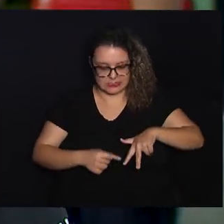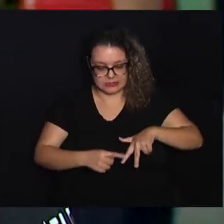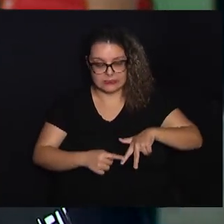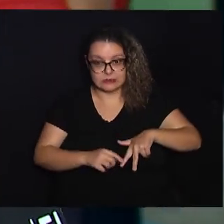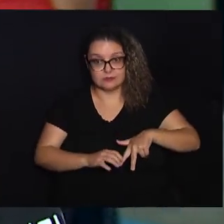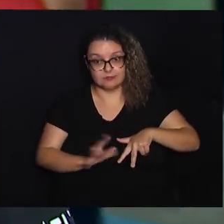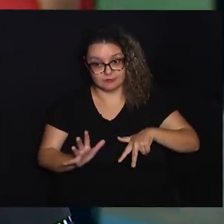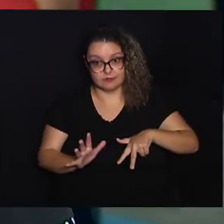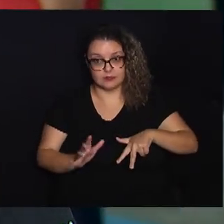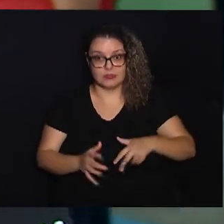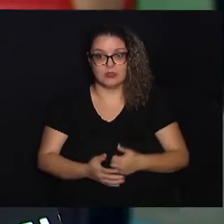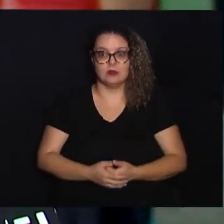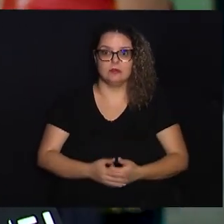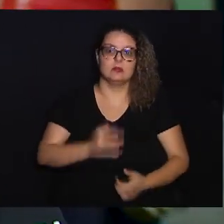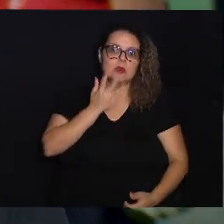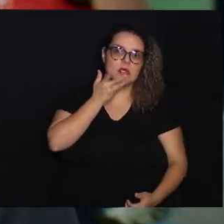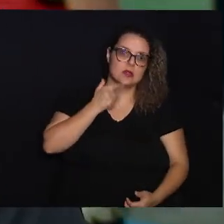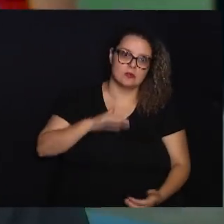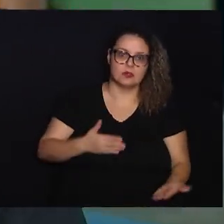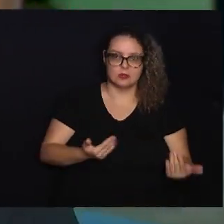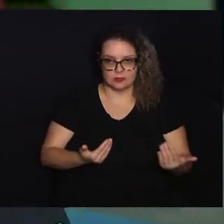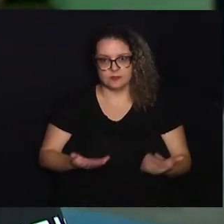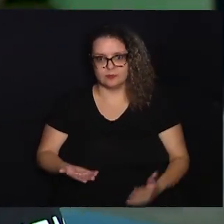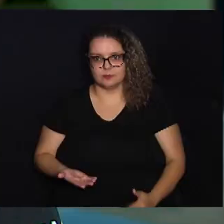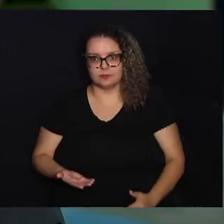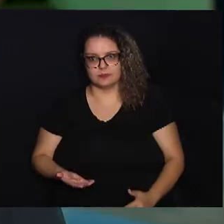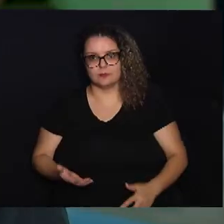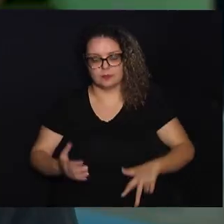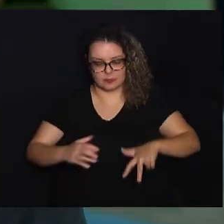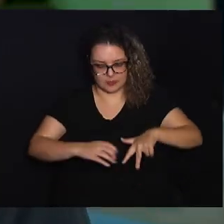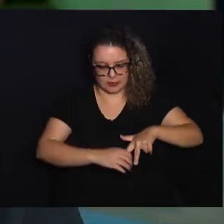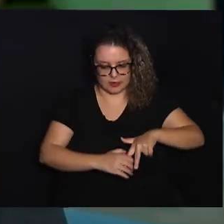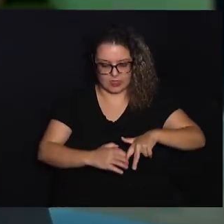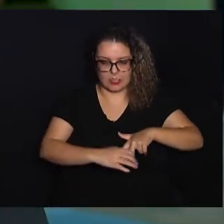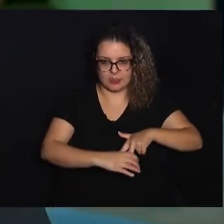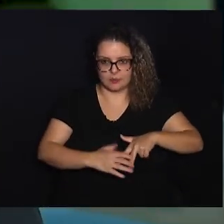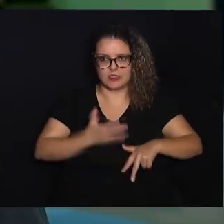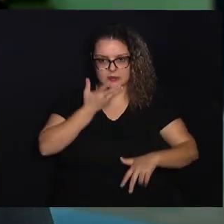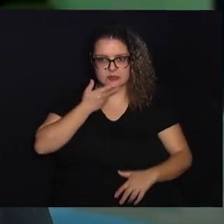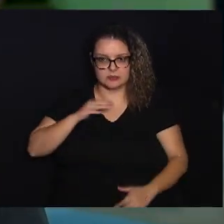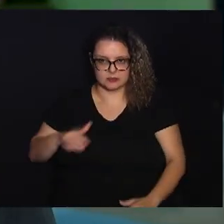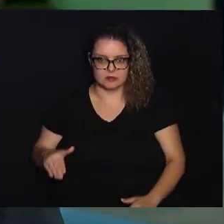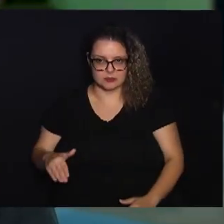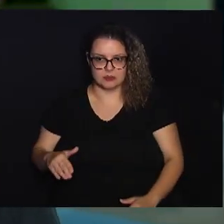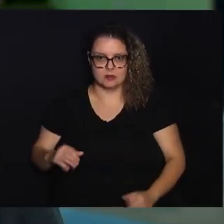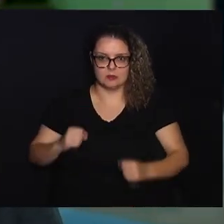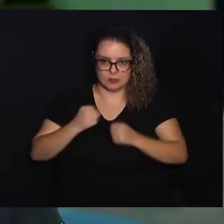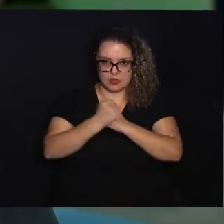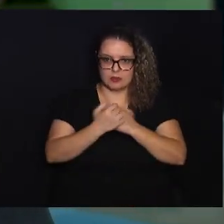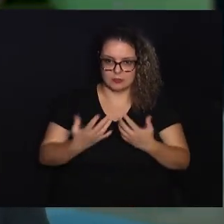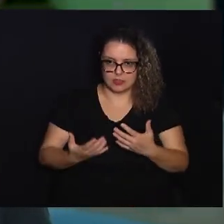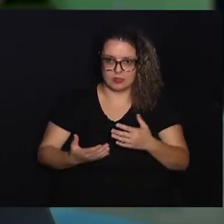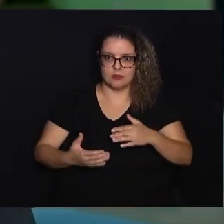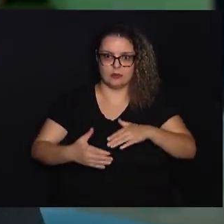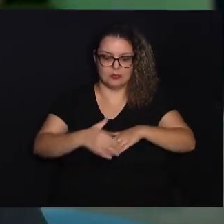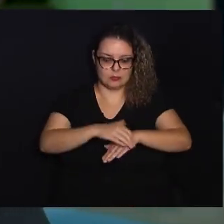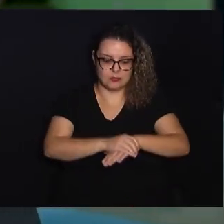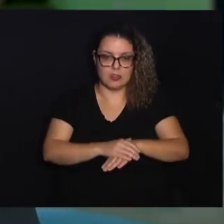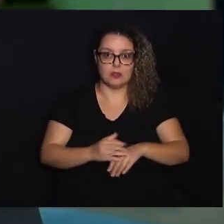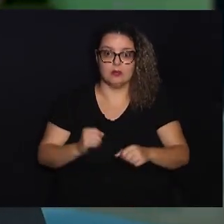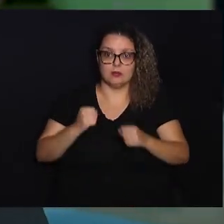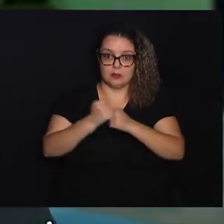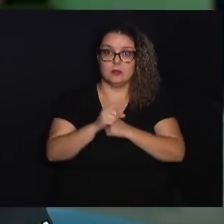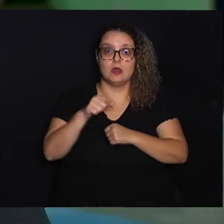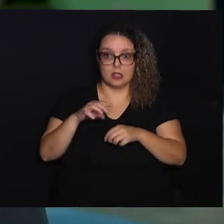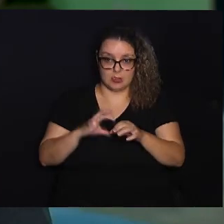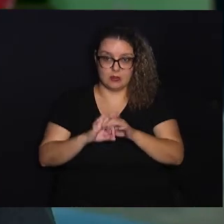normalmente a canela é exposta, mas nas categorias infanto-juvenil e juvenil você vai ver a proteção de canela, né? A proteção de canela e proteção